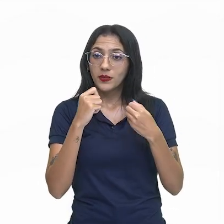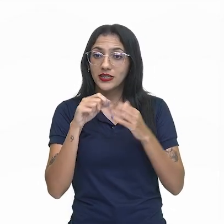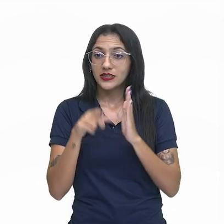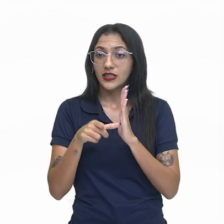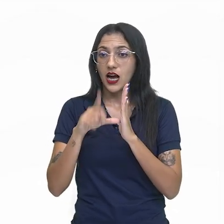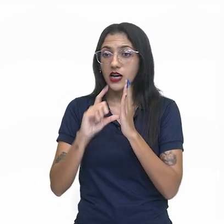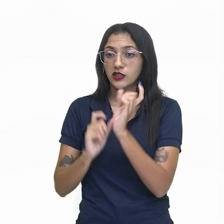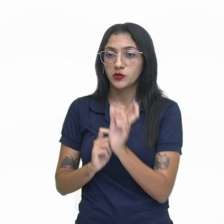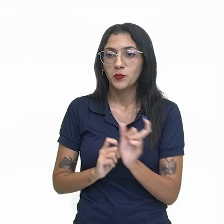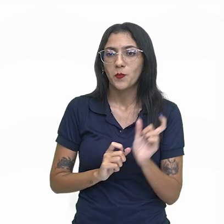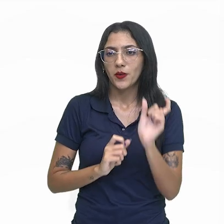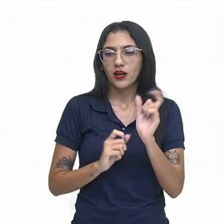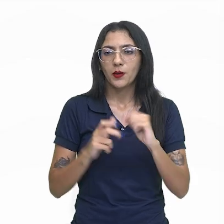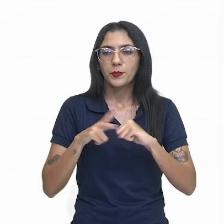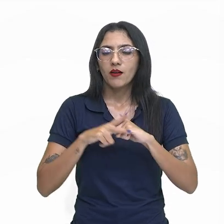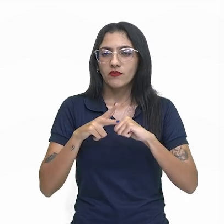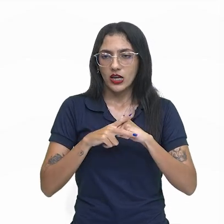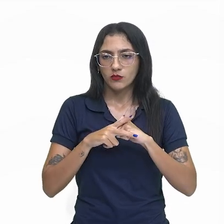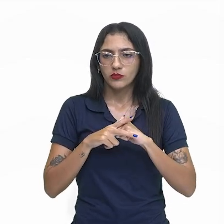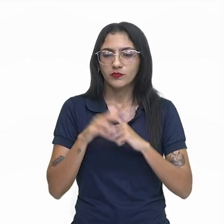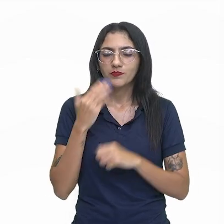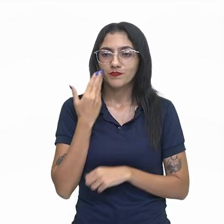por conseguinte, por fim.